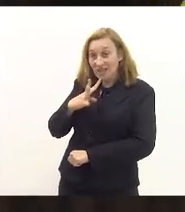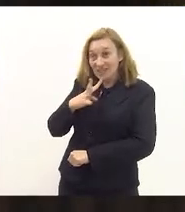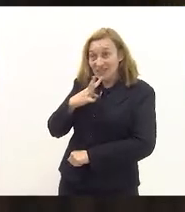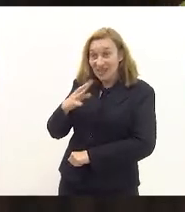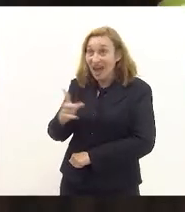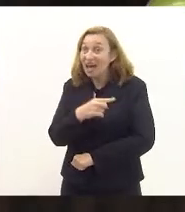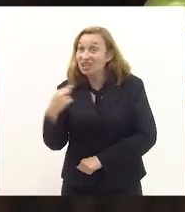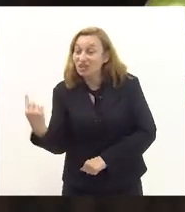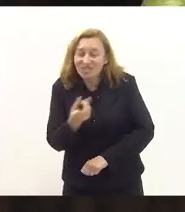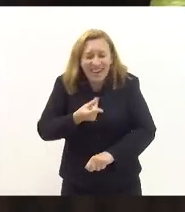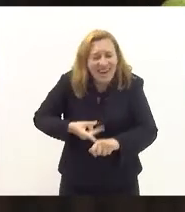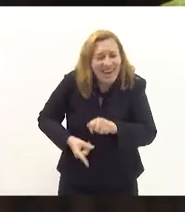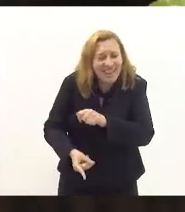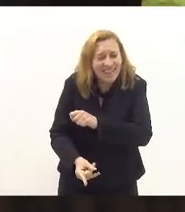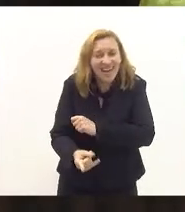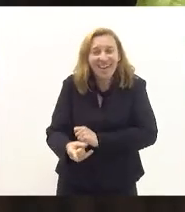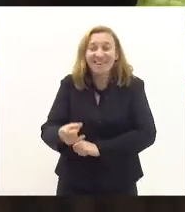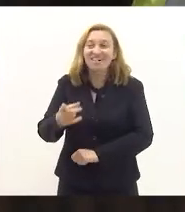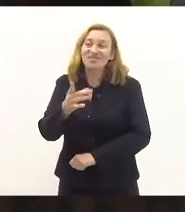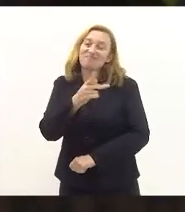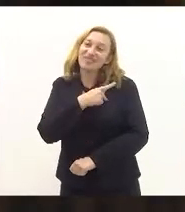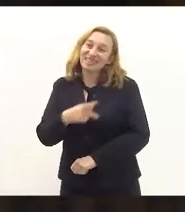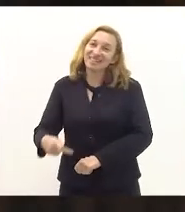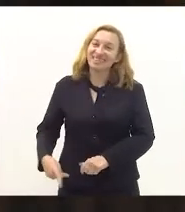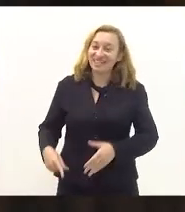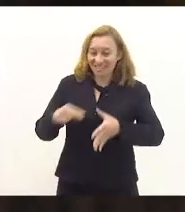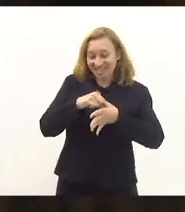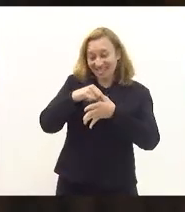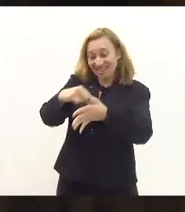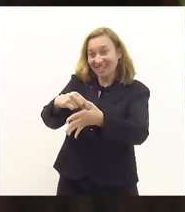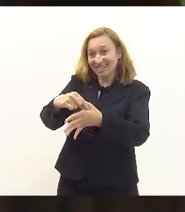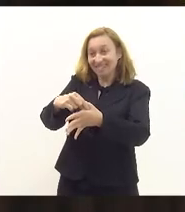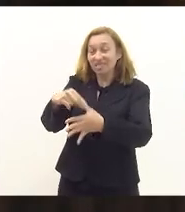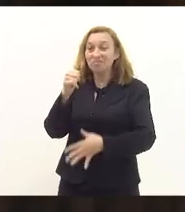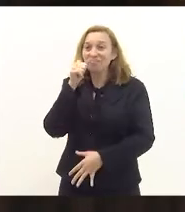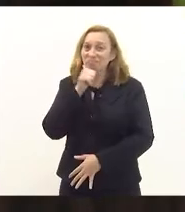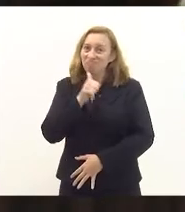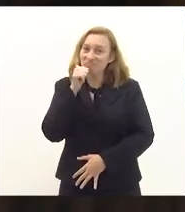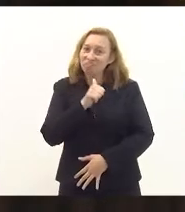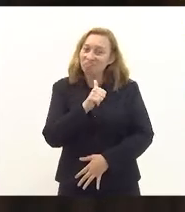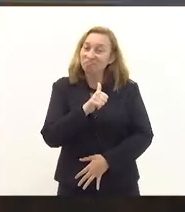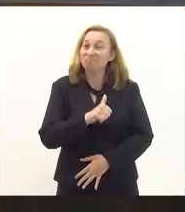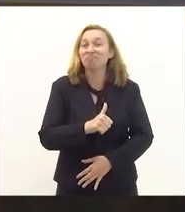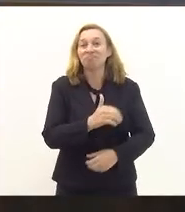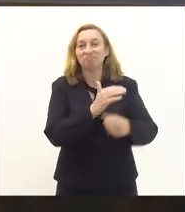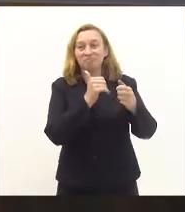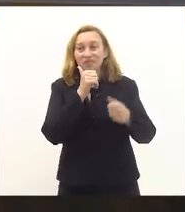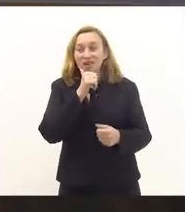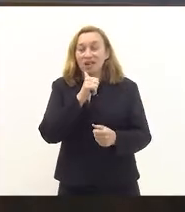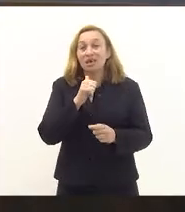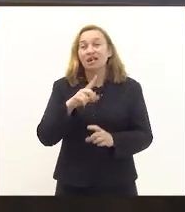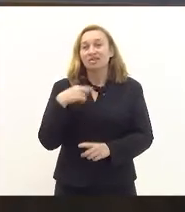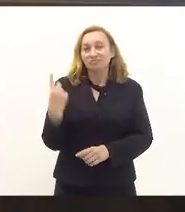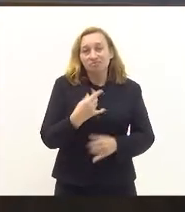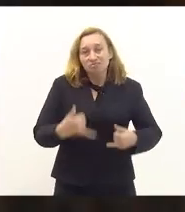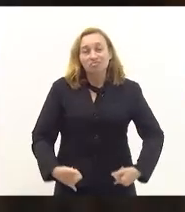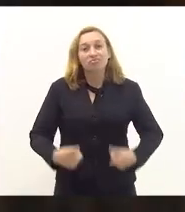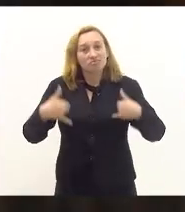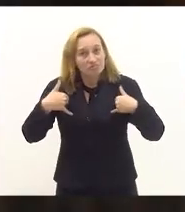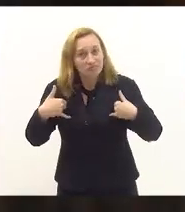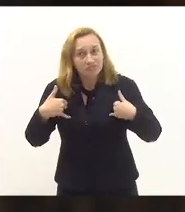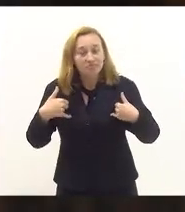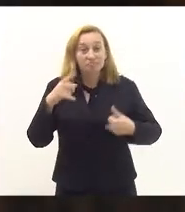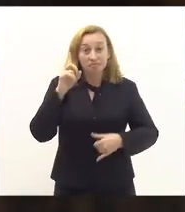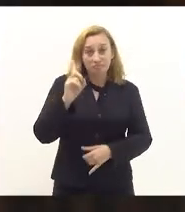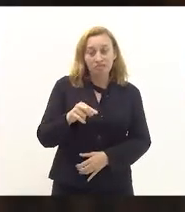nossa eterna presidente, essa liderança feminina e feminista que muito nos orgulha, Lígia Dotel